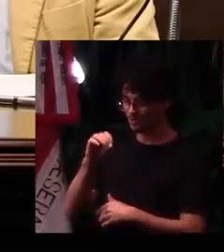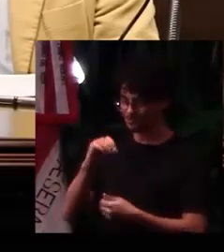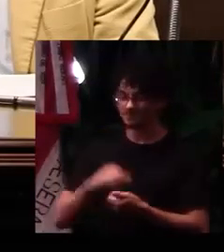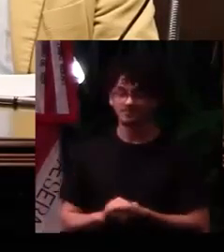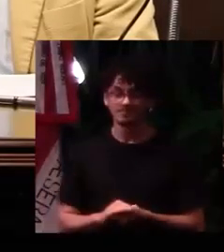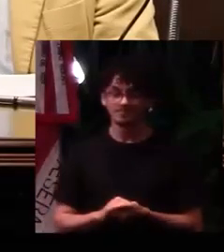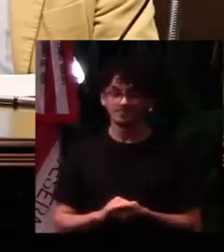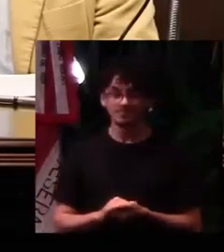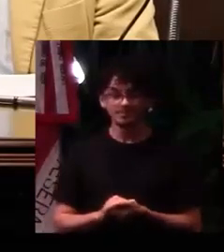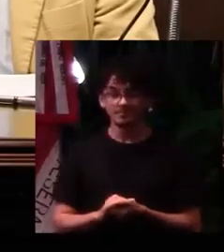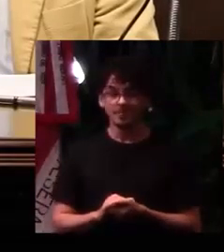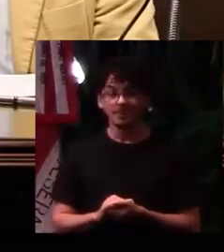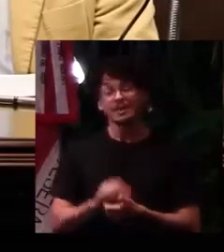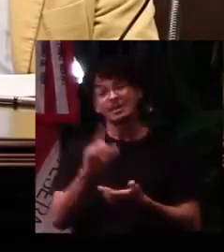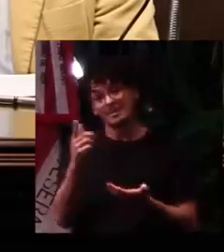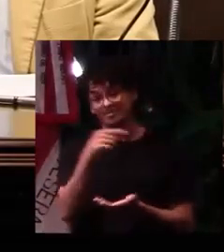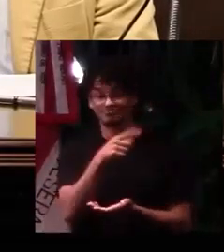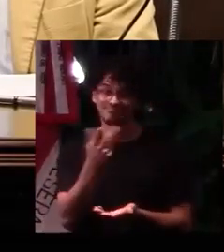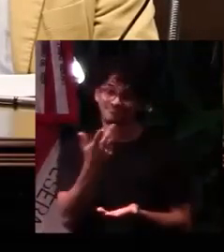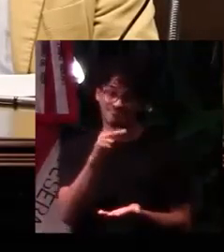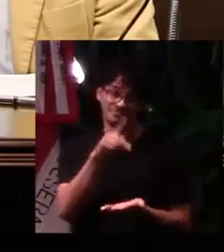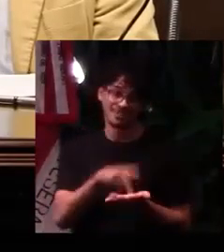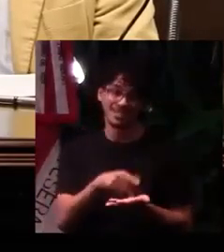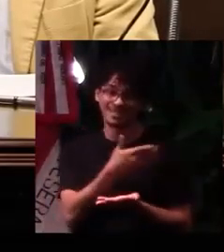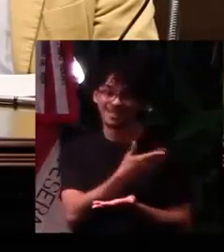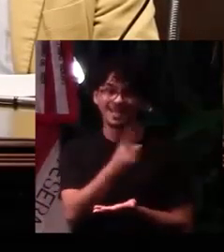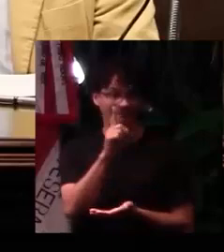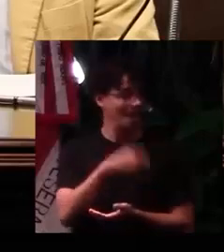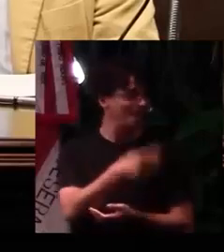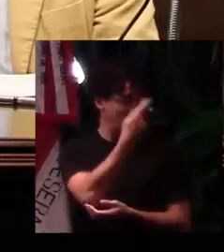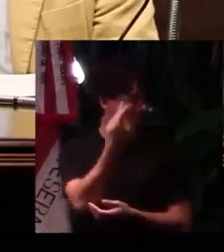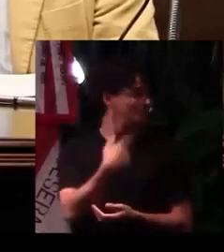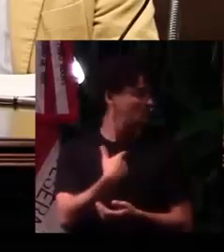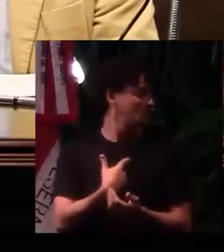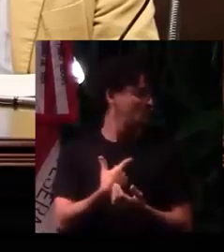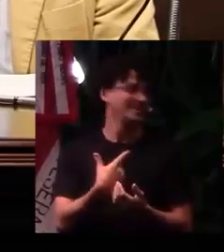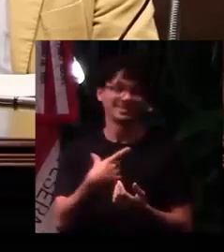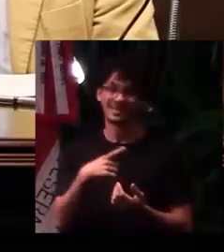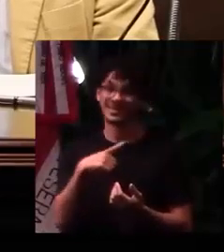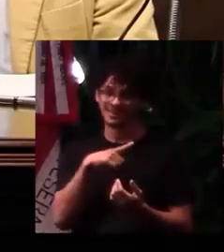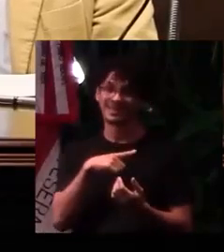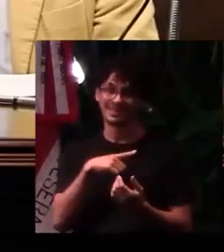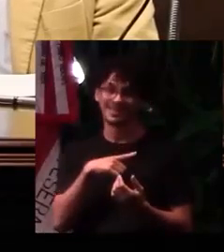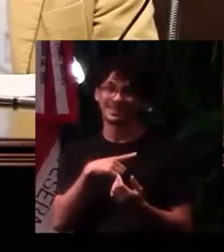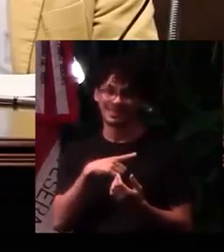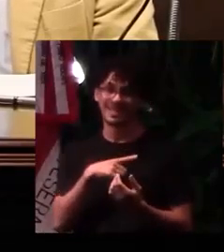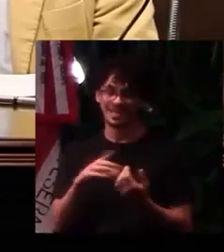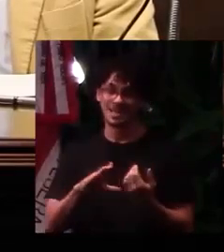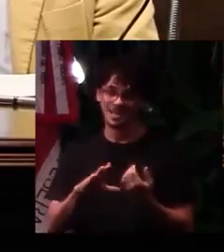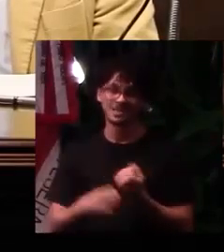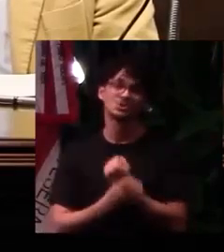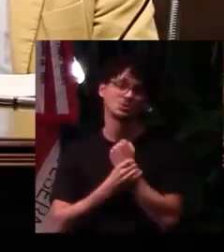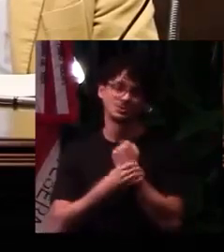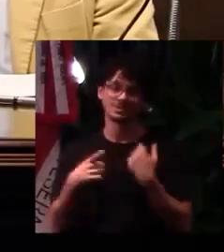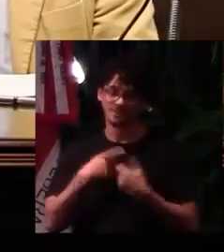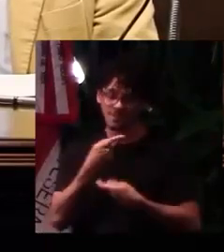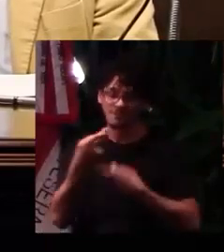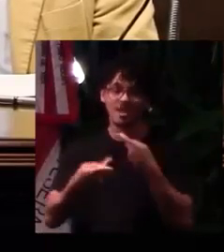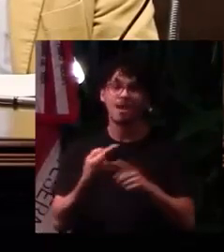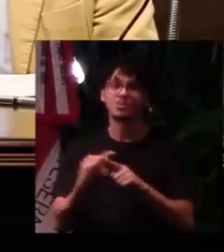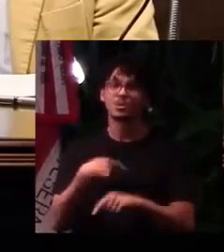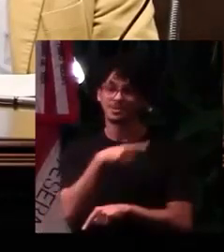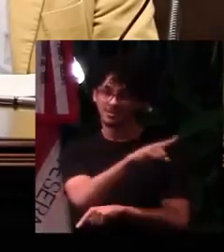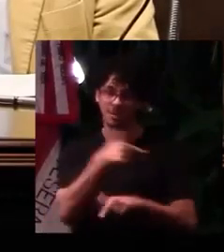que, na verdade, é uma pessoa autorizada para falar isso, porque tem uma atuação